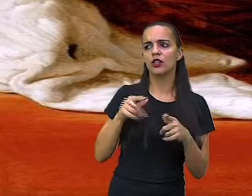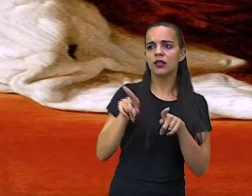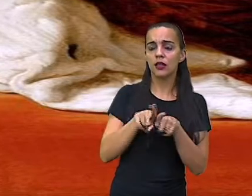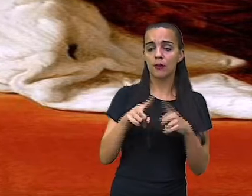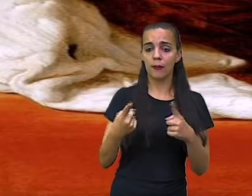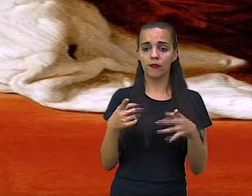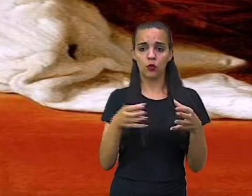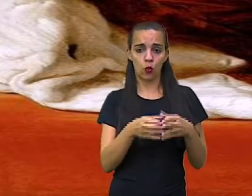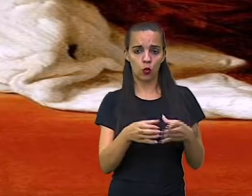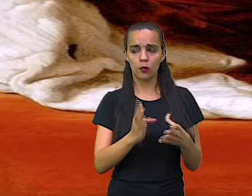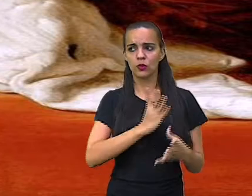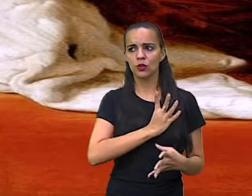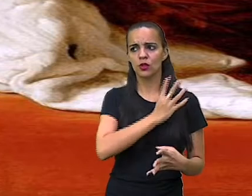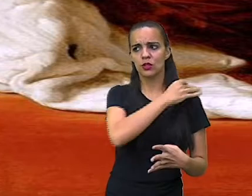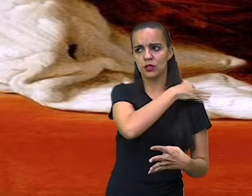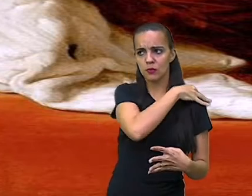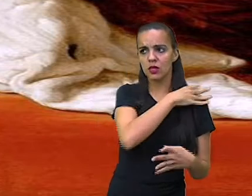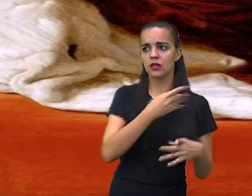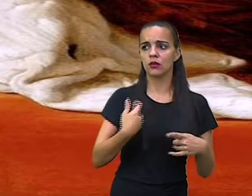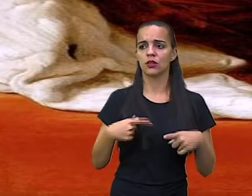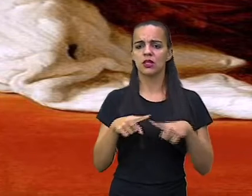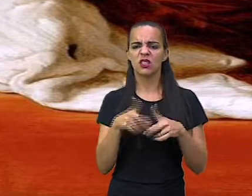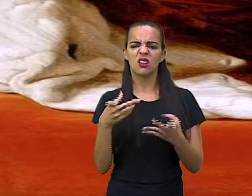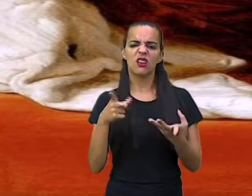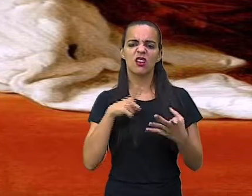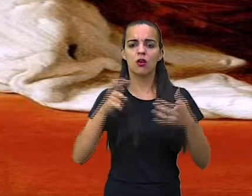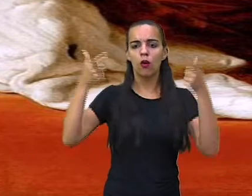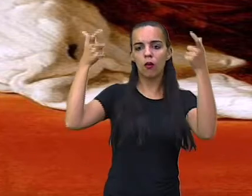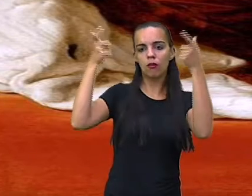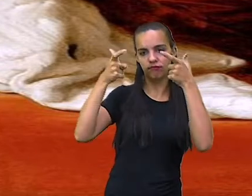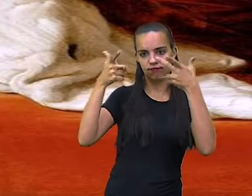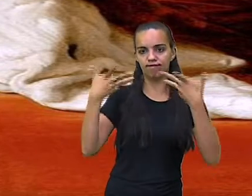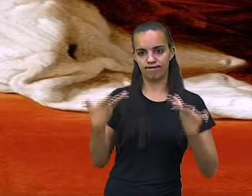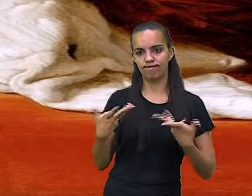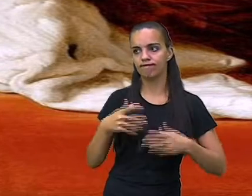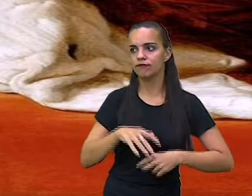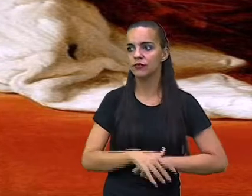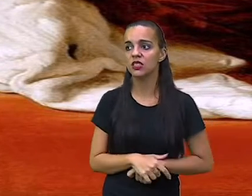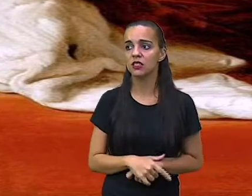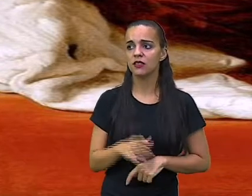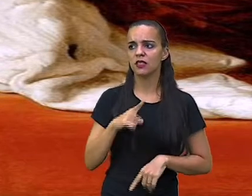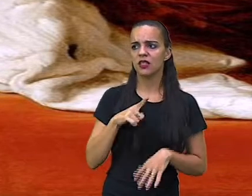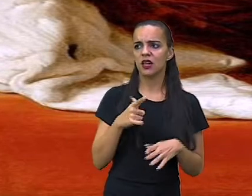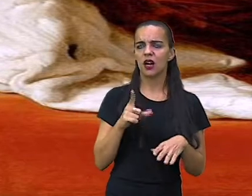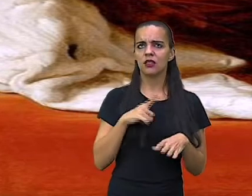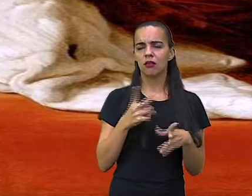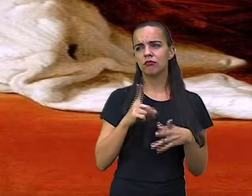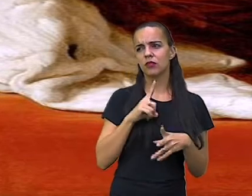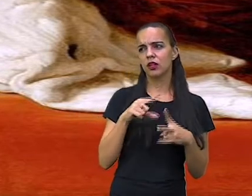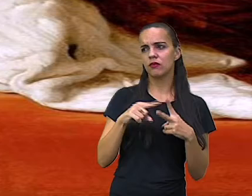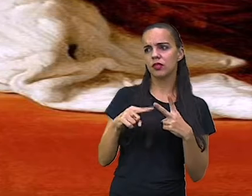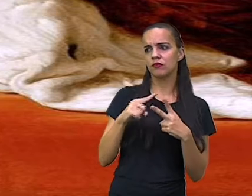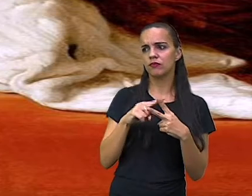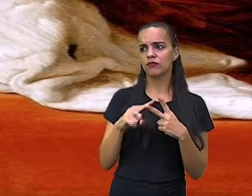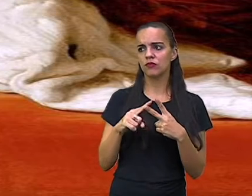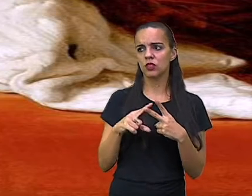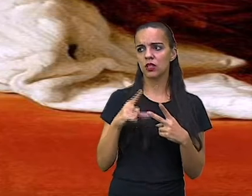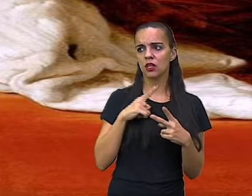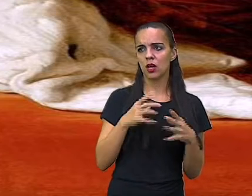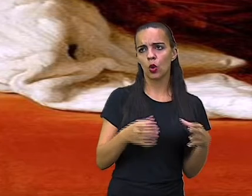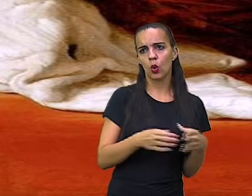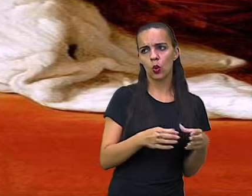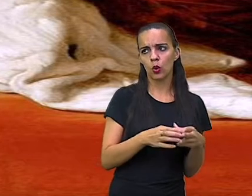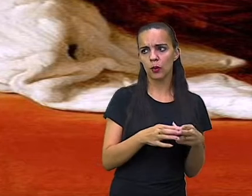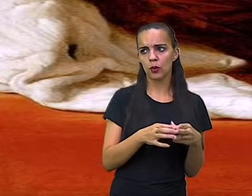militares, ele tornou-se imperador da França. Então, a França vivia entre monarquia